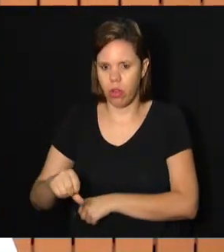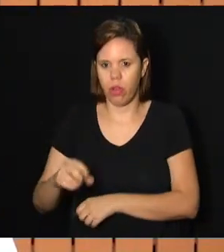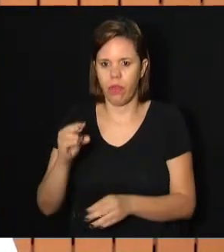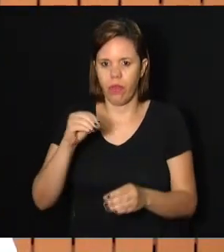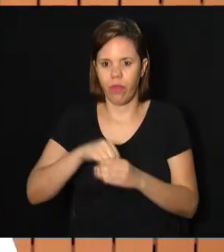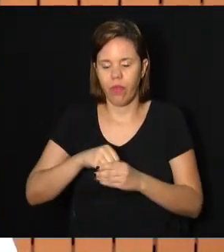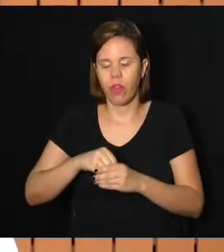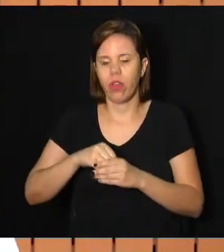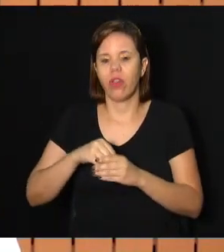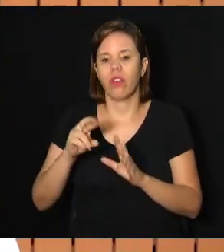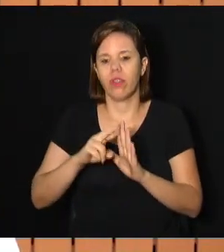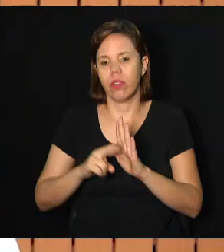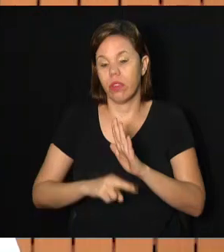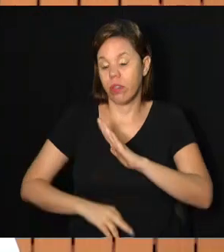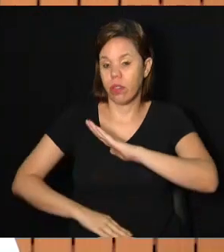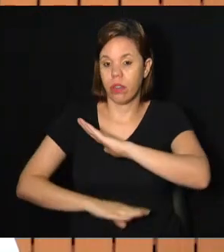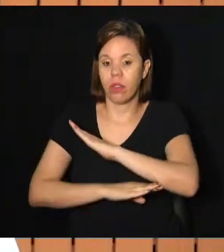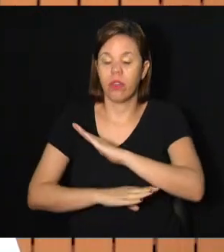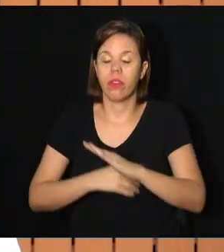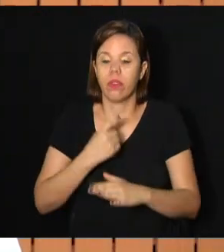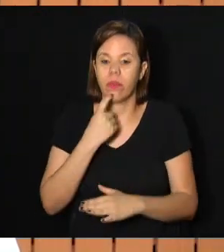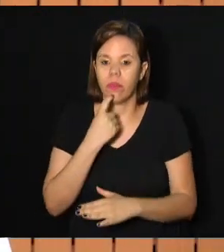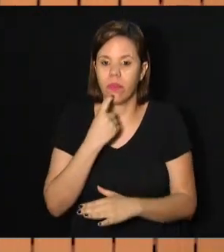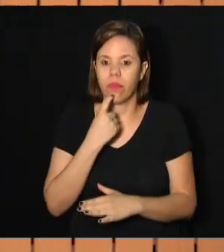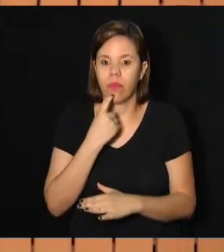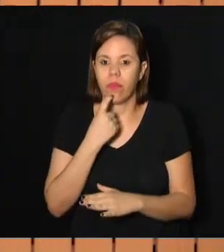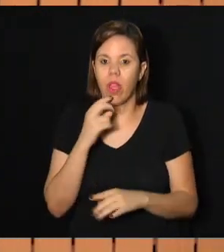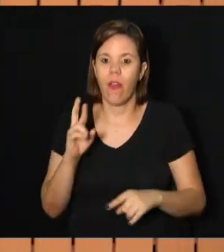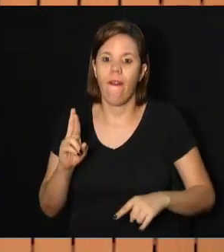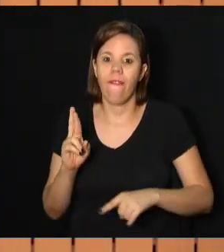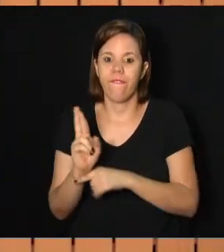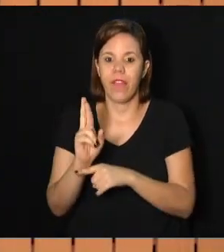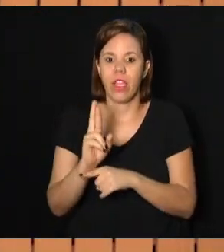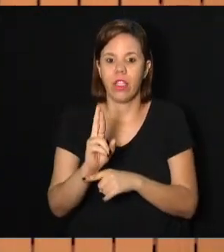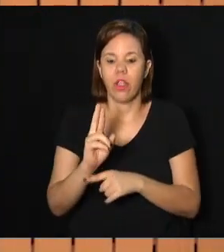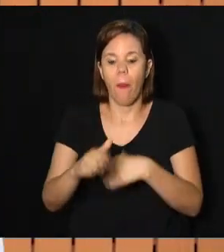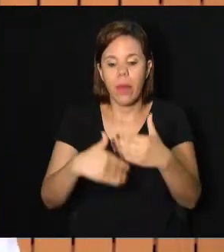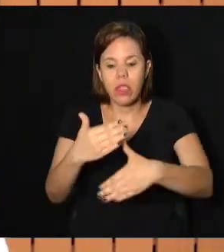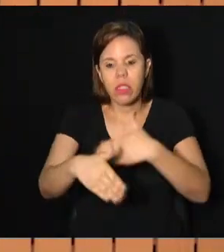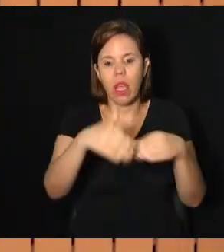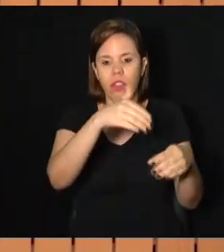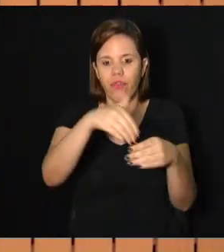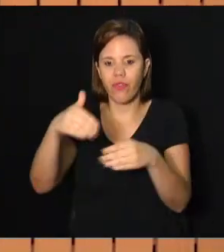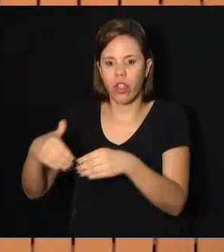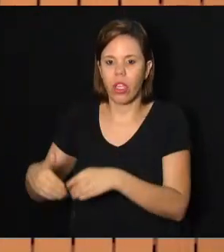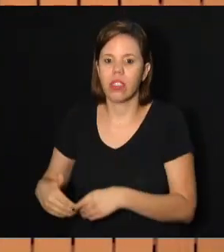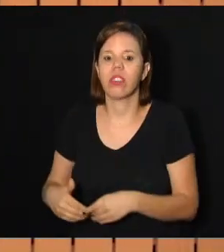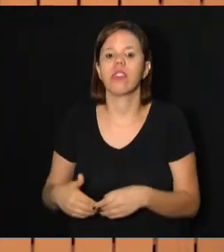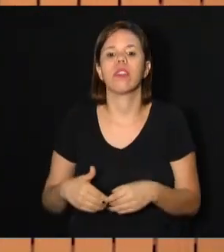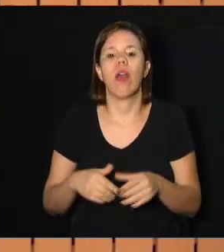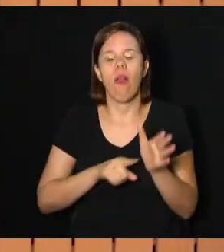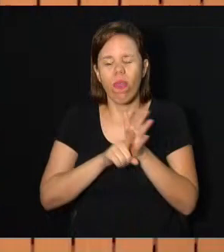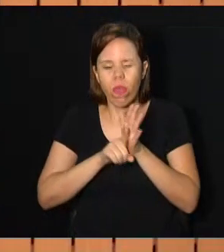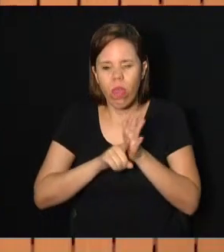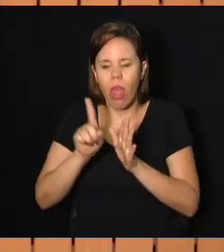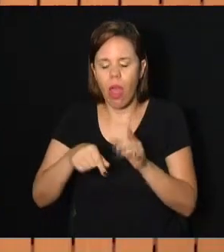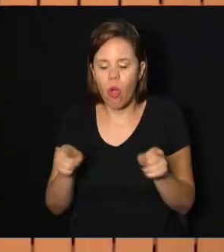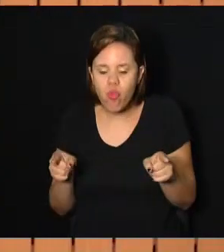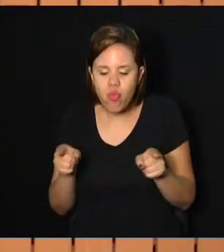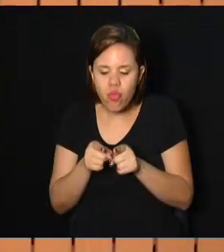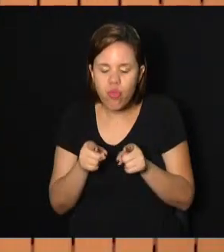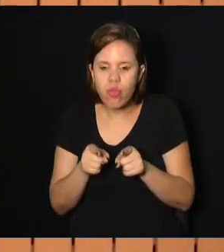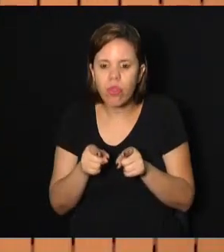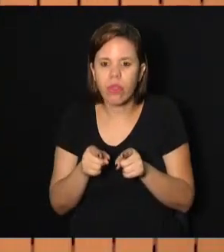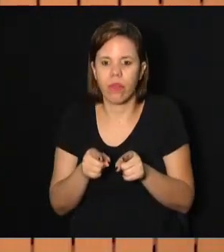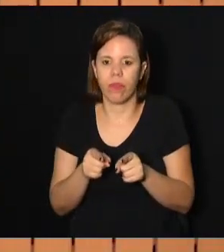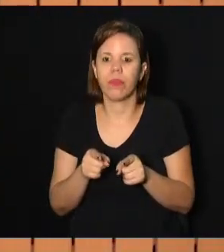da Câmara Municipal de Campinas, referente ao processo de votação das matérias. É um projeto curto, pequeno, mas que,